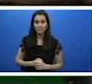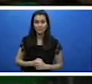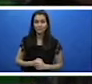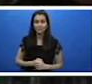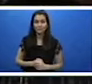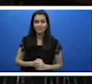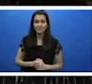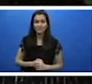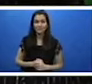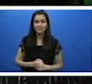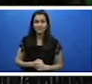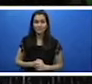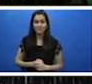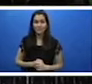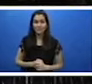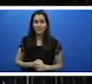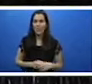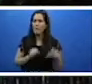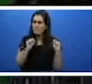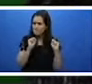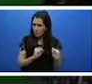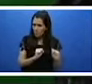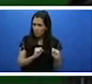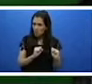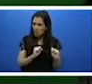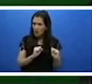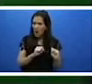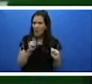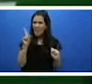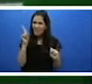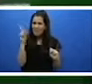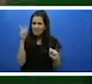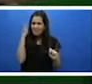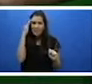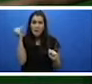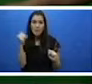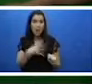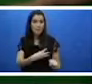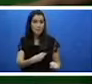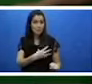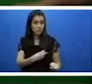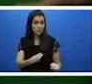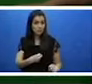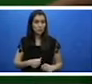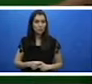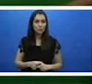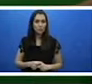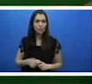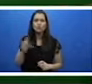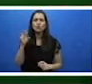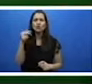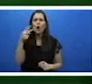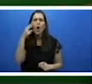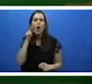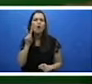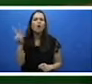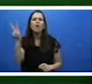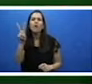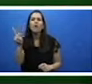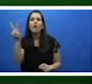responder. É possível saber que este animal é um mamífero apenas pela